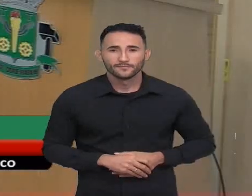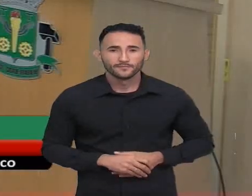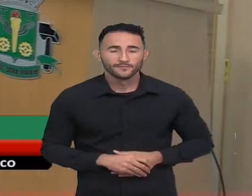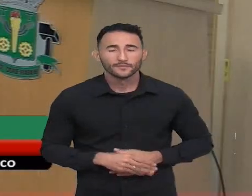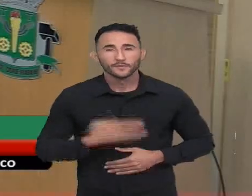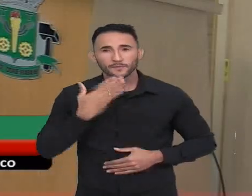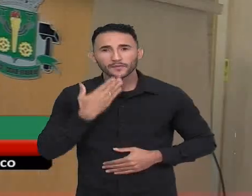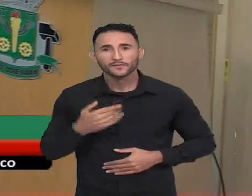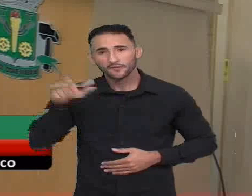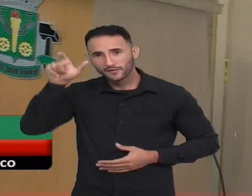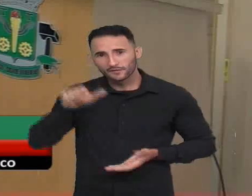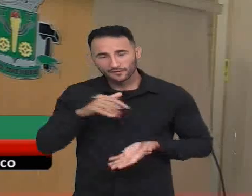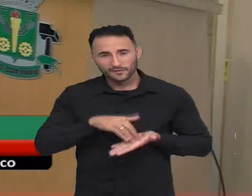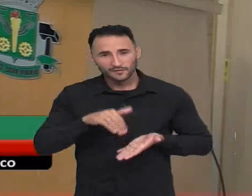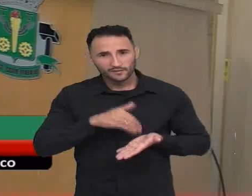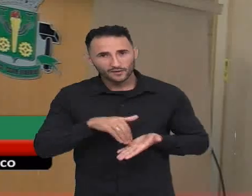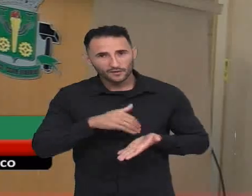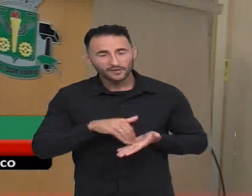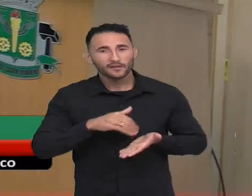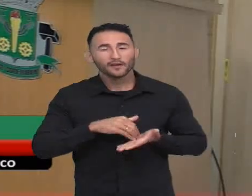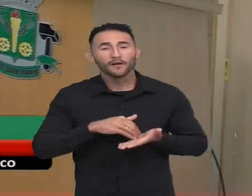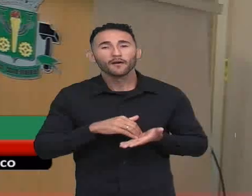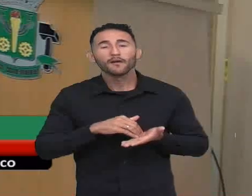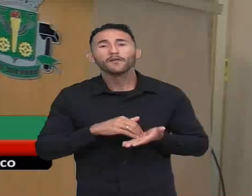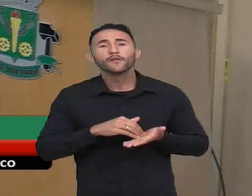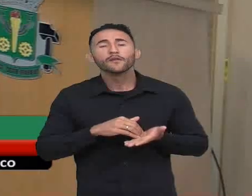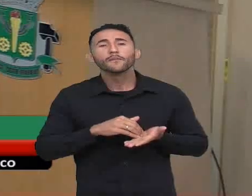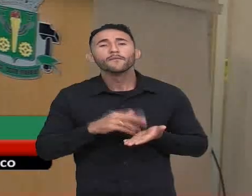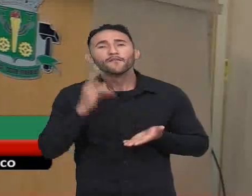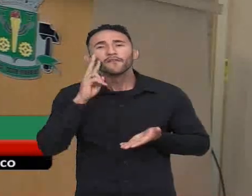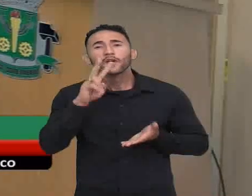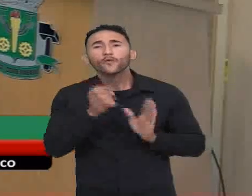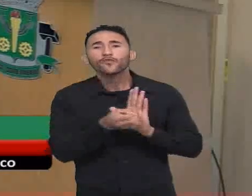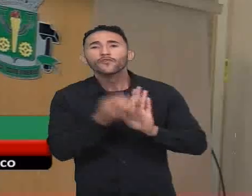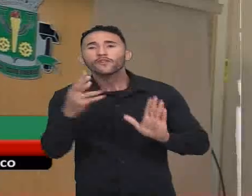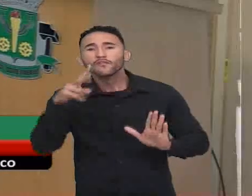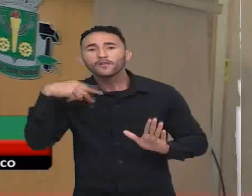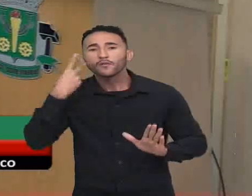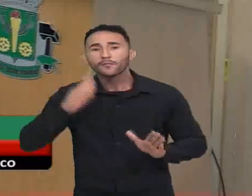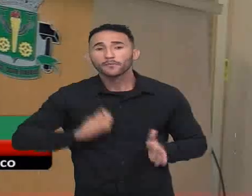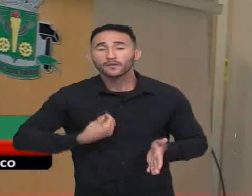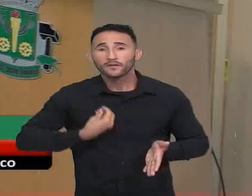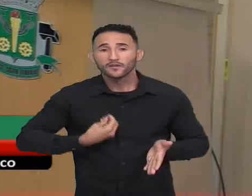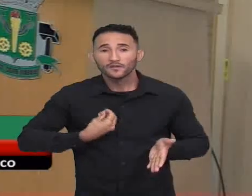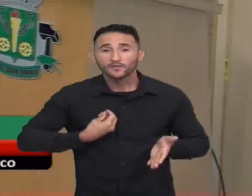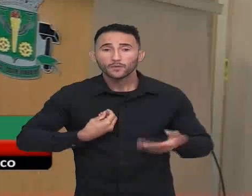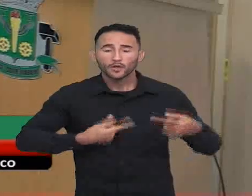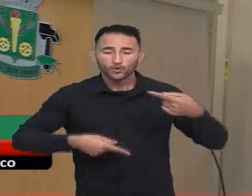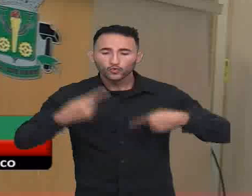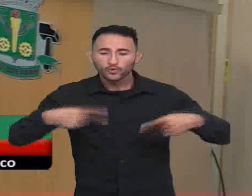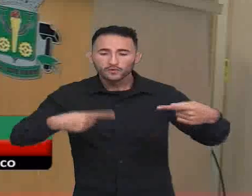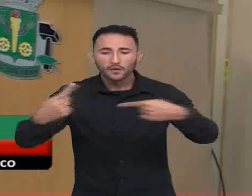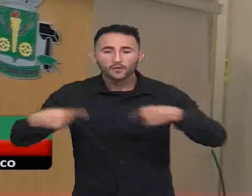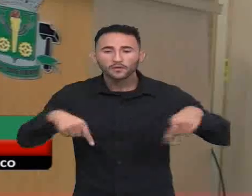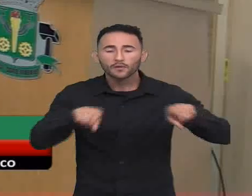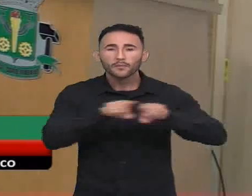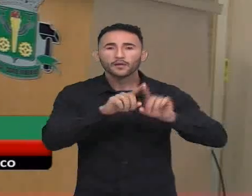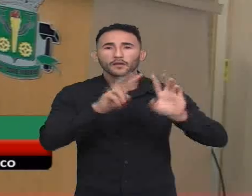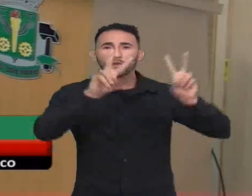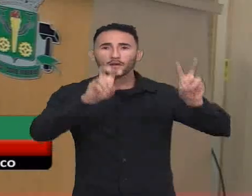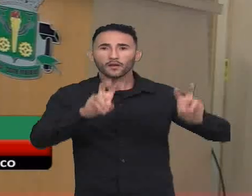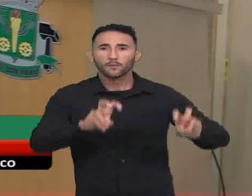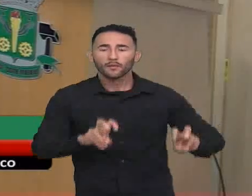Solicito à senhora secretária que proceda à verificação de número de vereadores presentes para discussão e votação da matéria da sessão